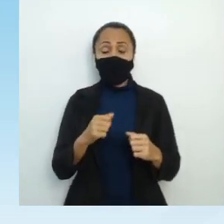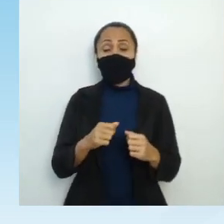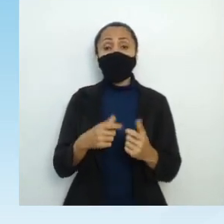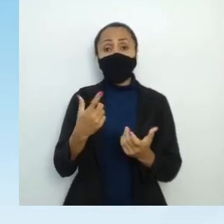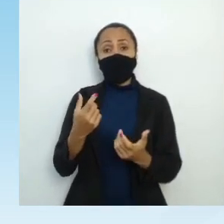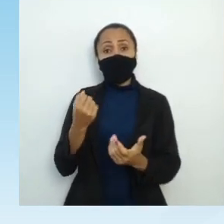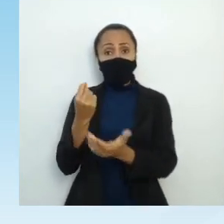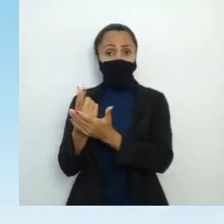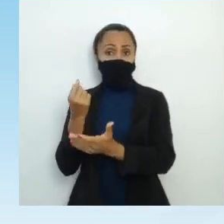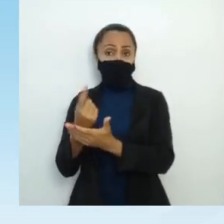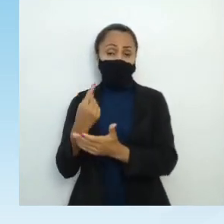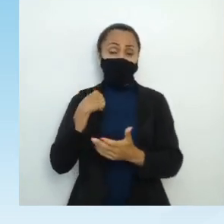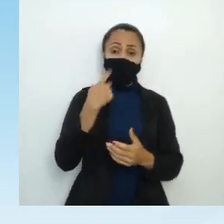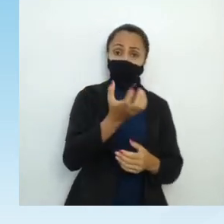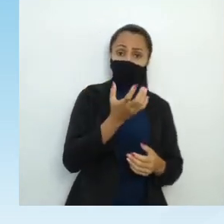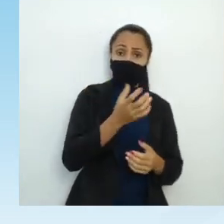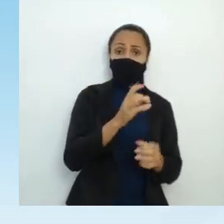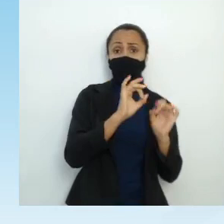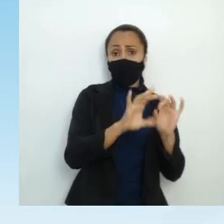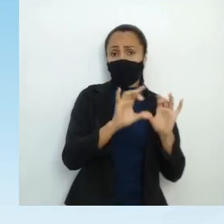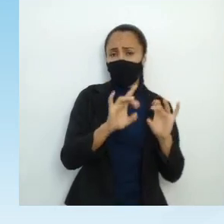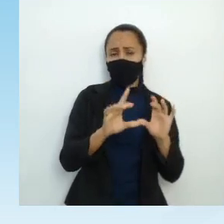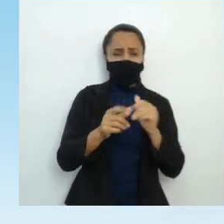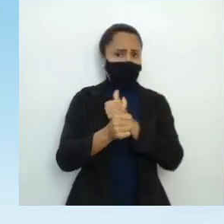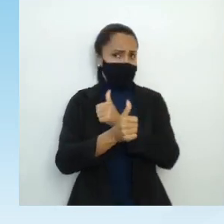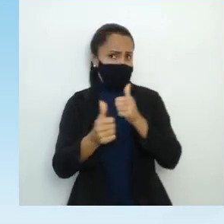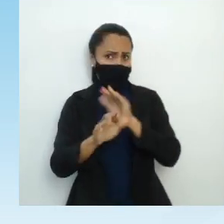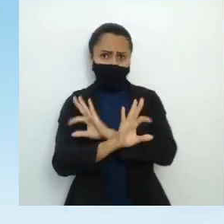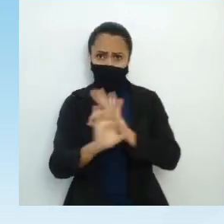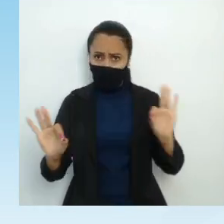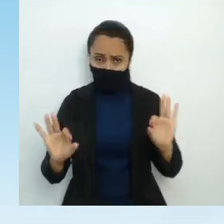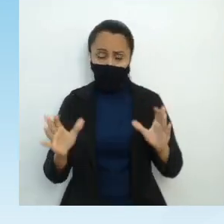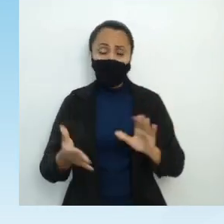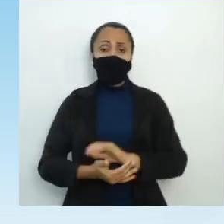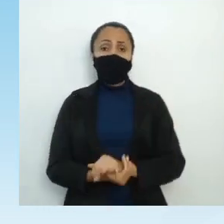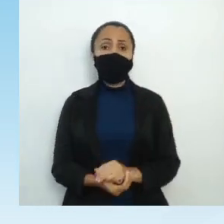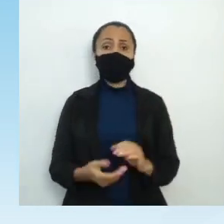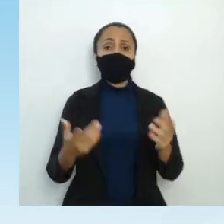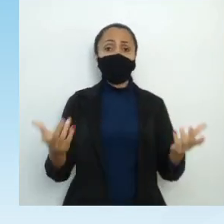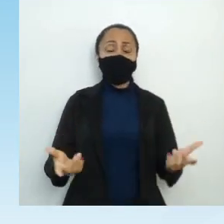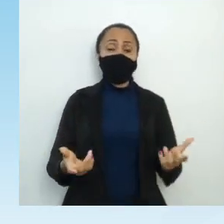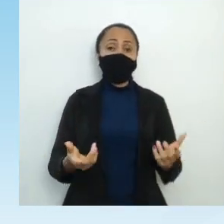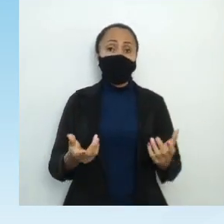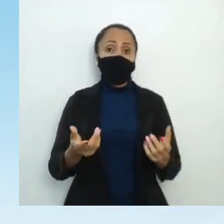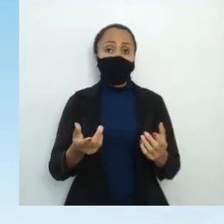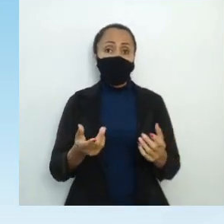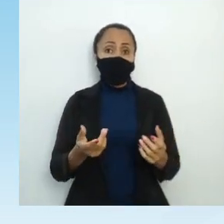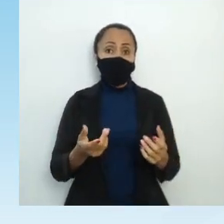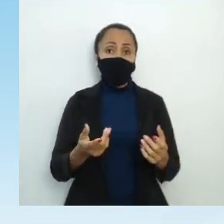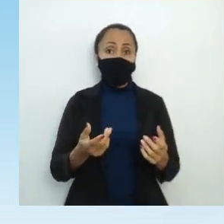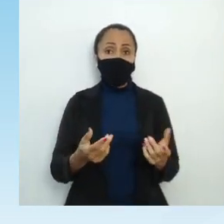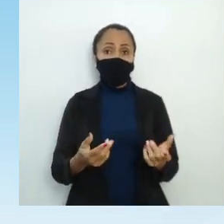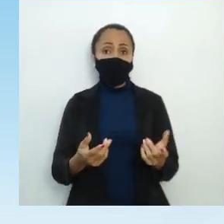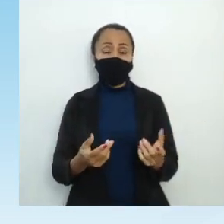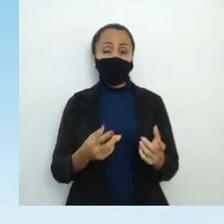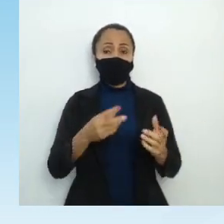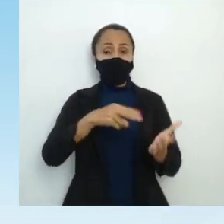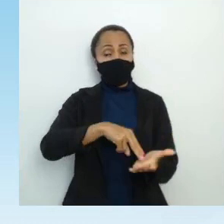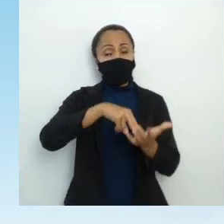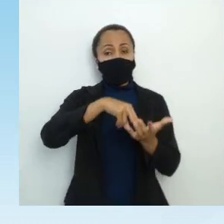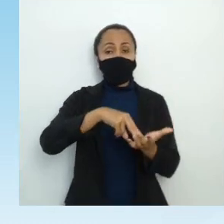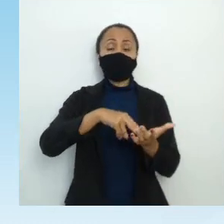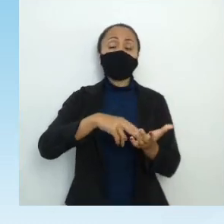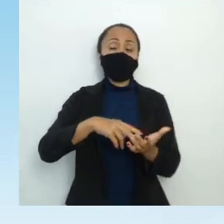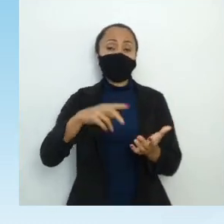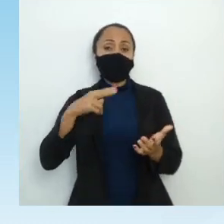chuva de verão. Beleza? Então, a propriedade privada também é outra característica desse iluminismo, certo? A crença na ideia de que você